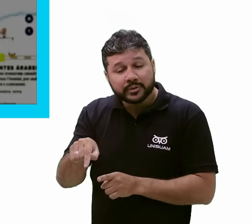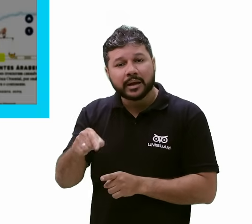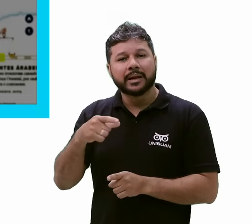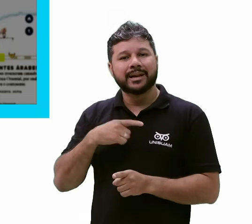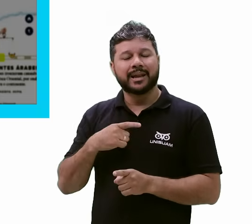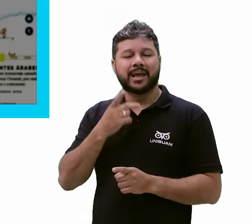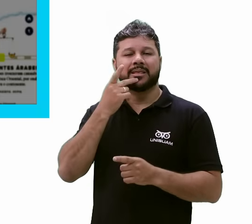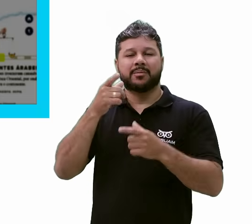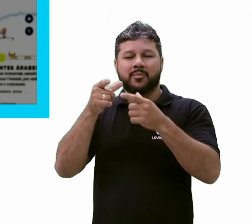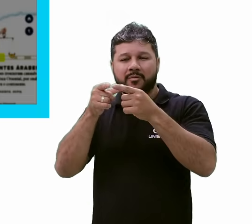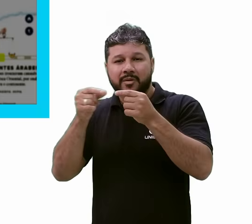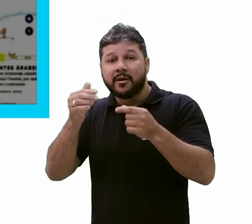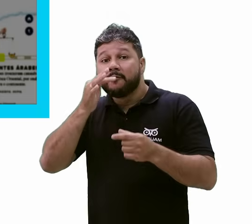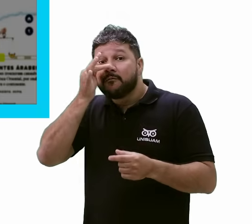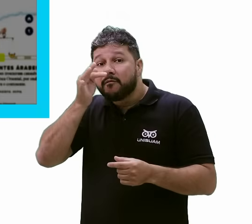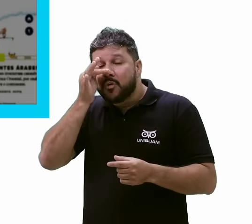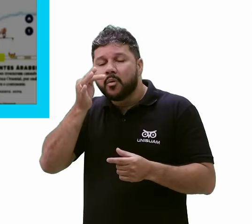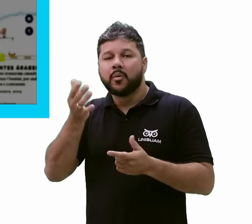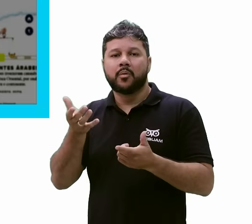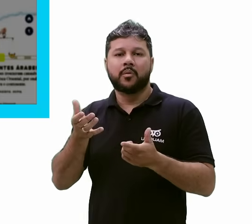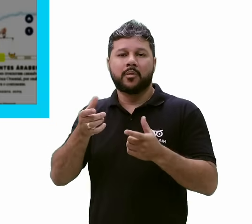resquícios da presença da planta,